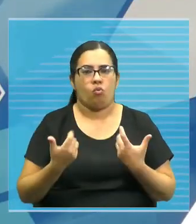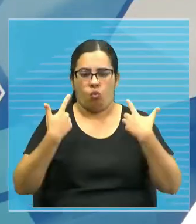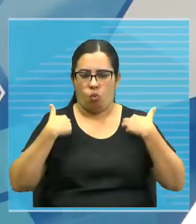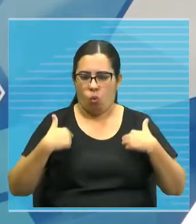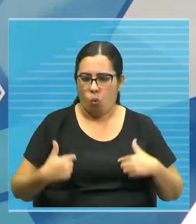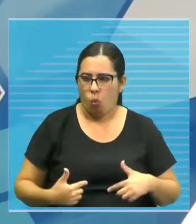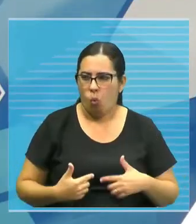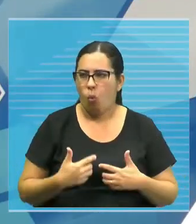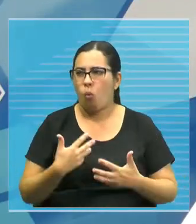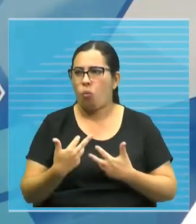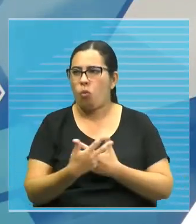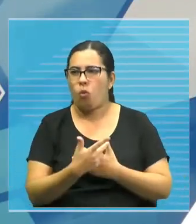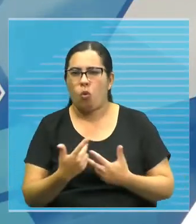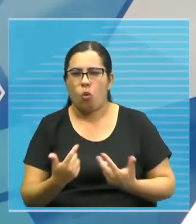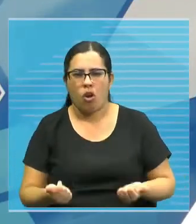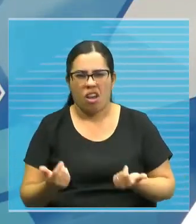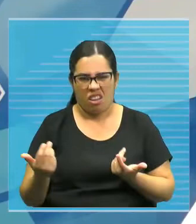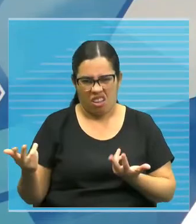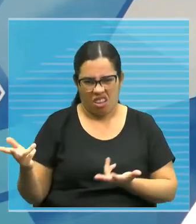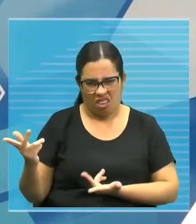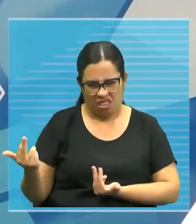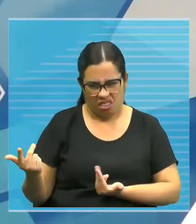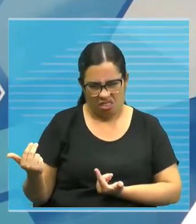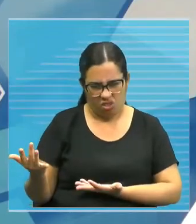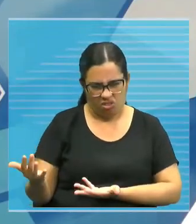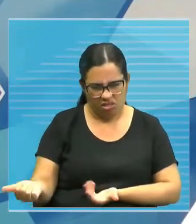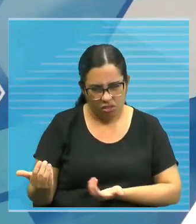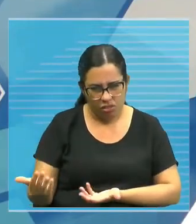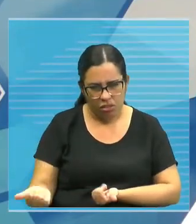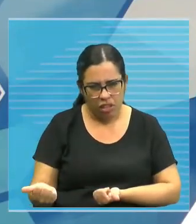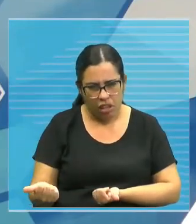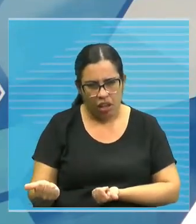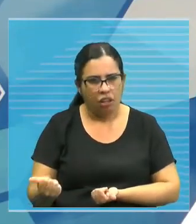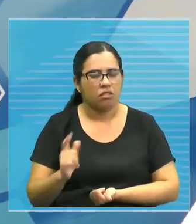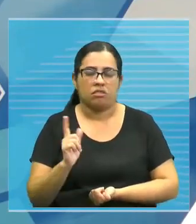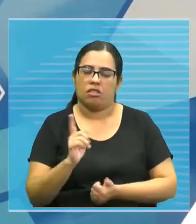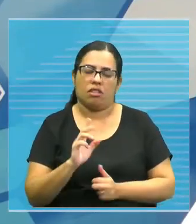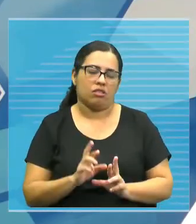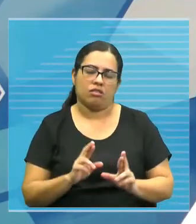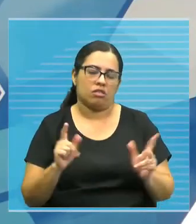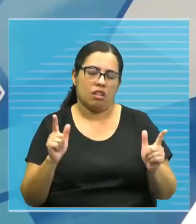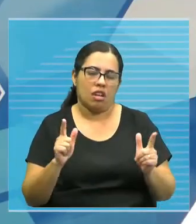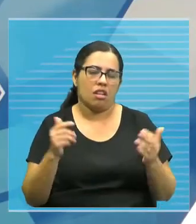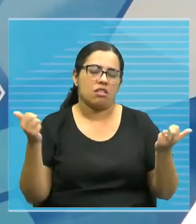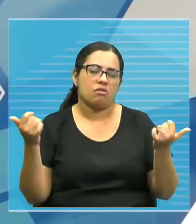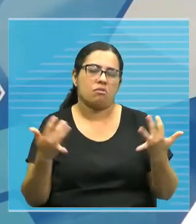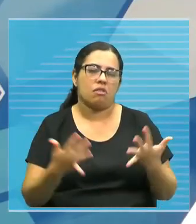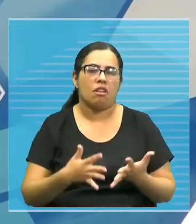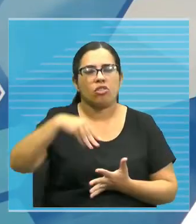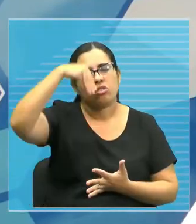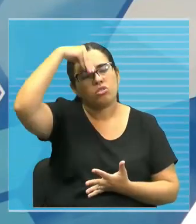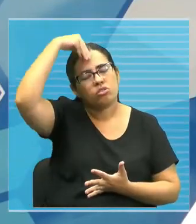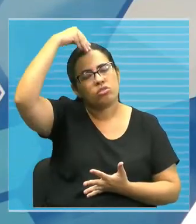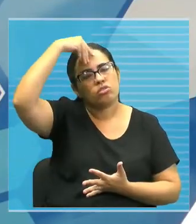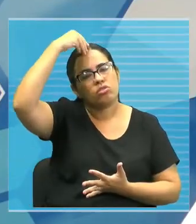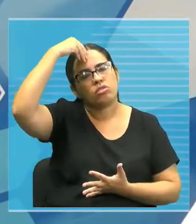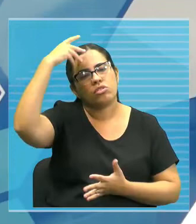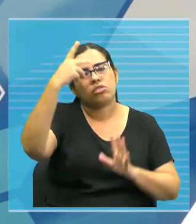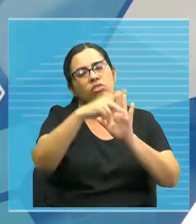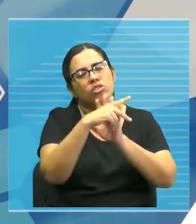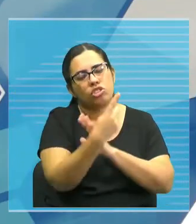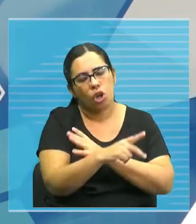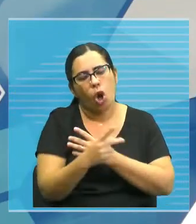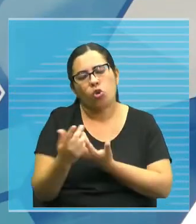que tem um adolescente. Fala até de um sobrinho dele, que é muito novo e que